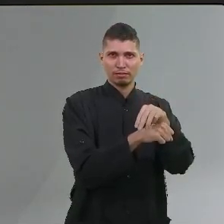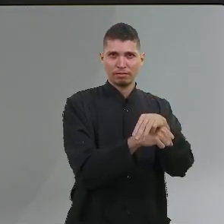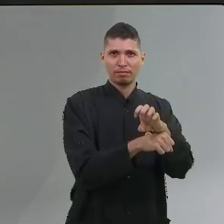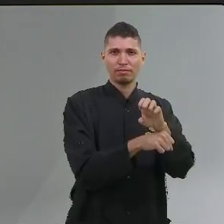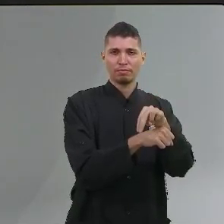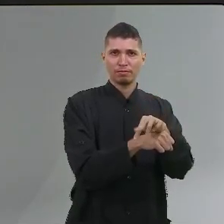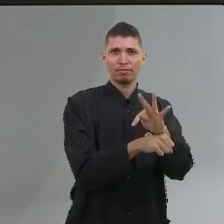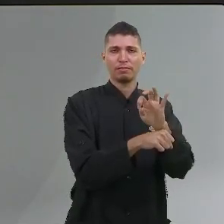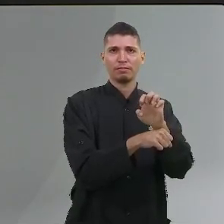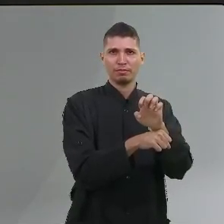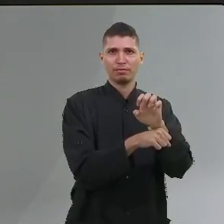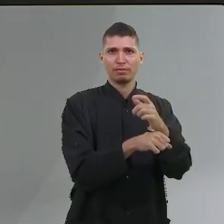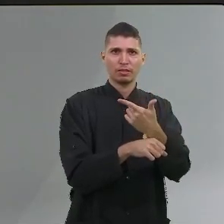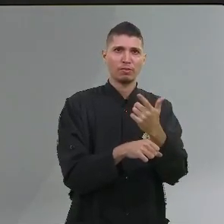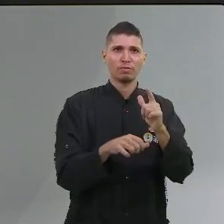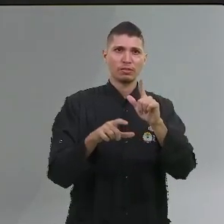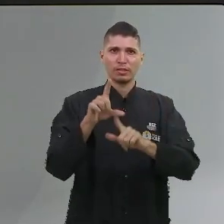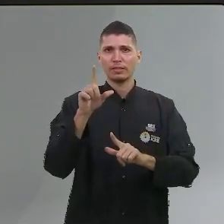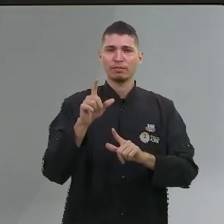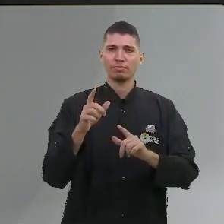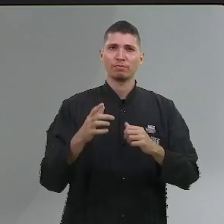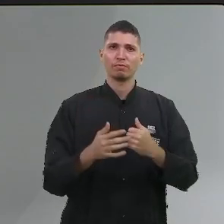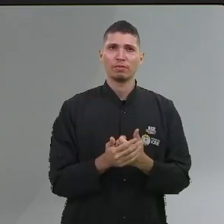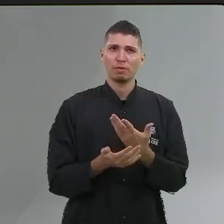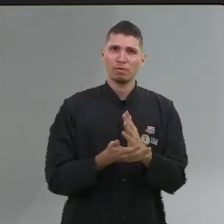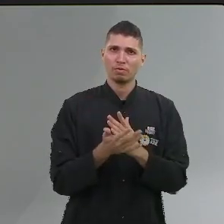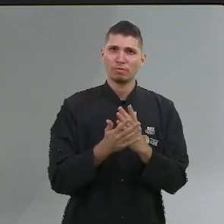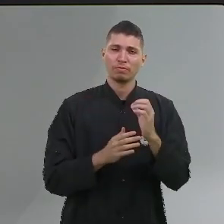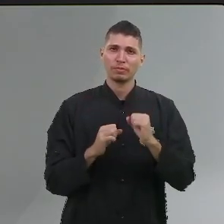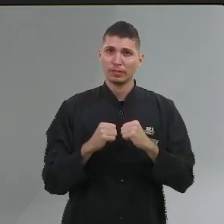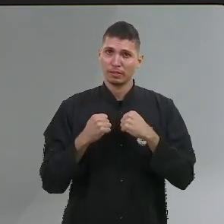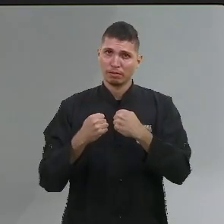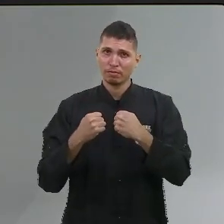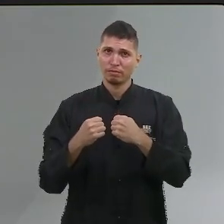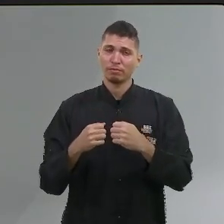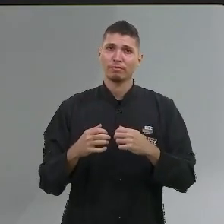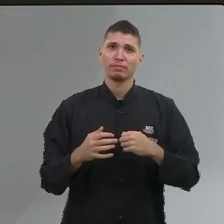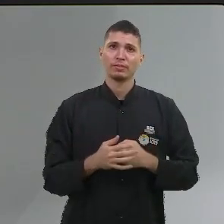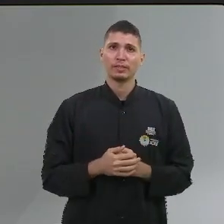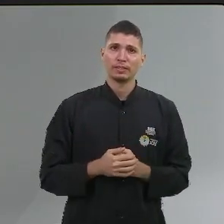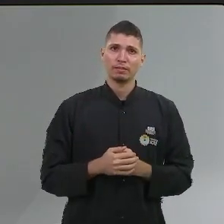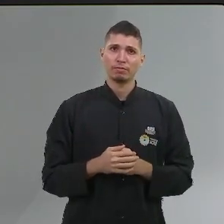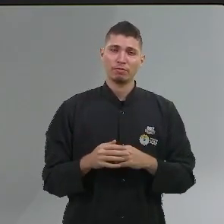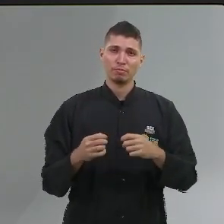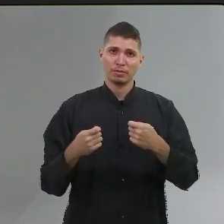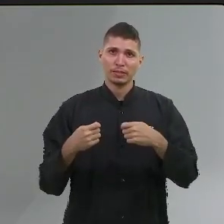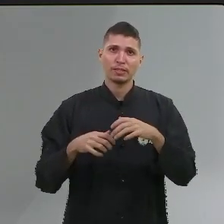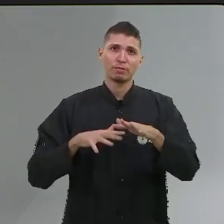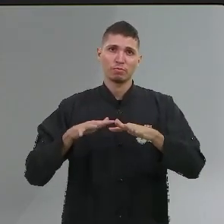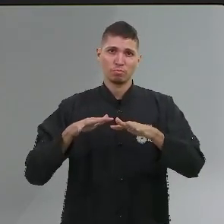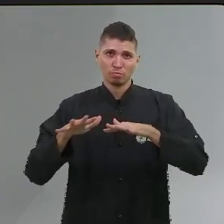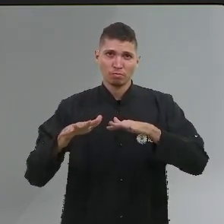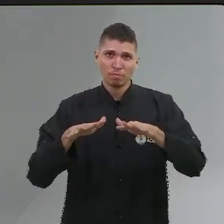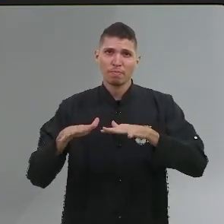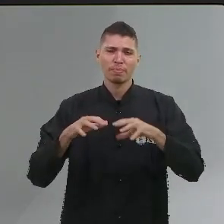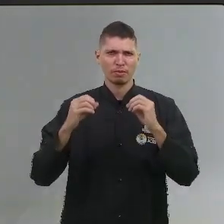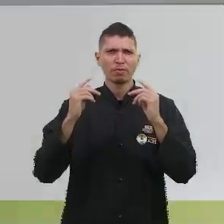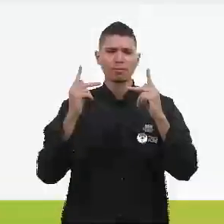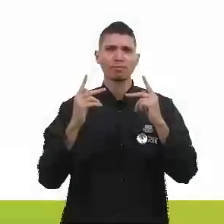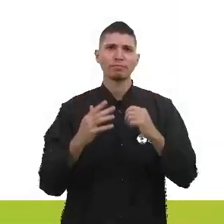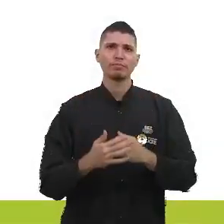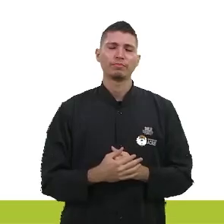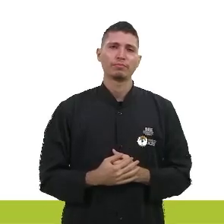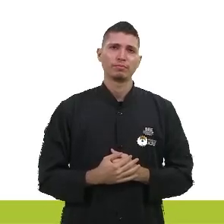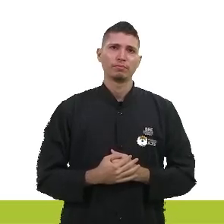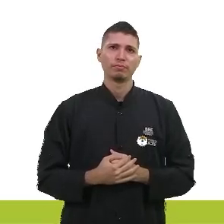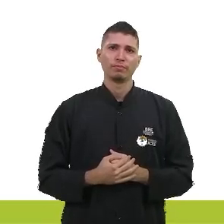movimento indefinidamente. Não. Alguma força vai atuar nesse corpo e vai fazer com que ele saia do movimento a qual está. Tá bom?